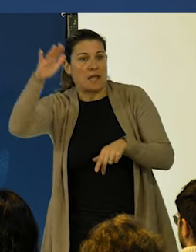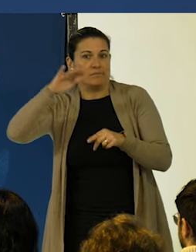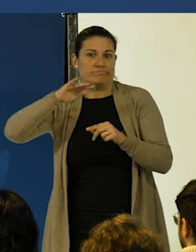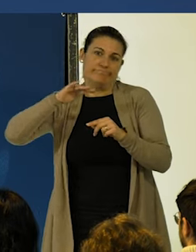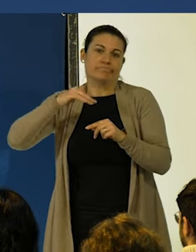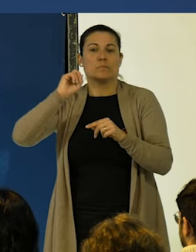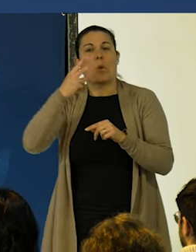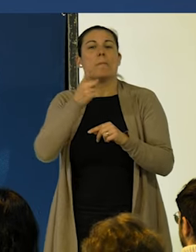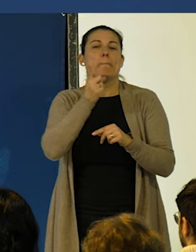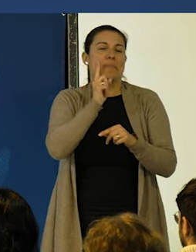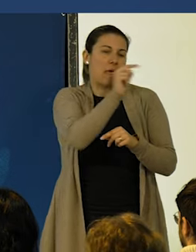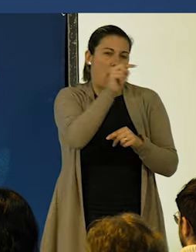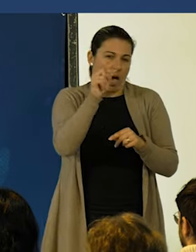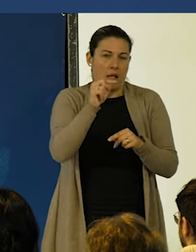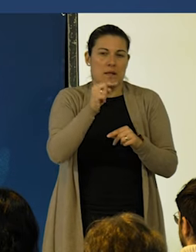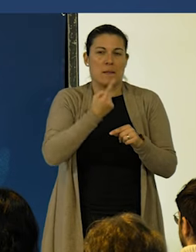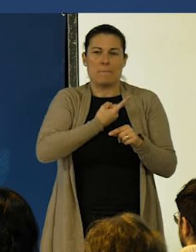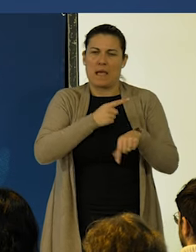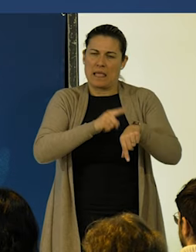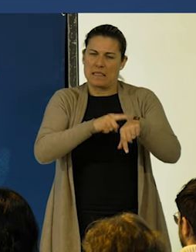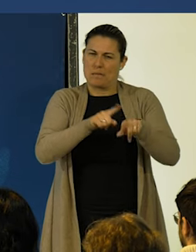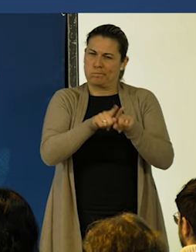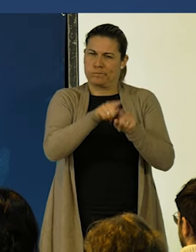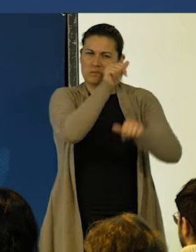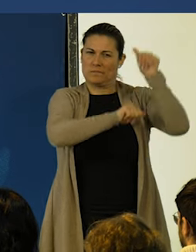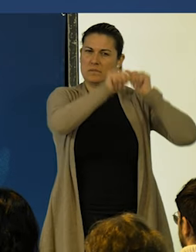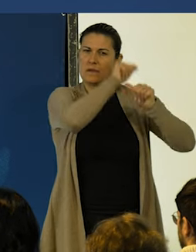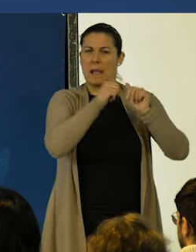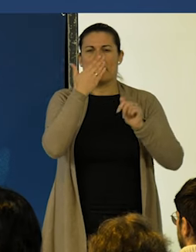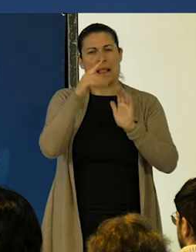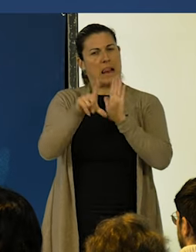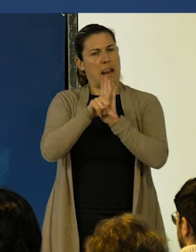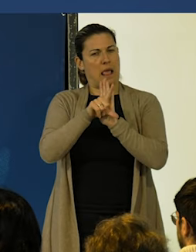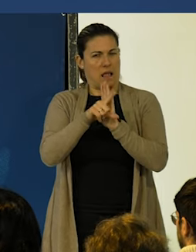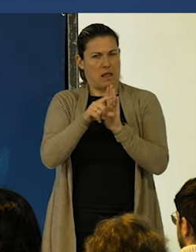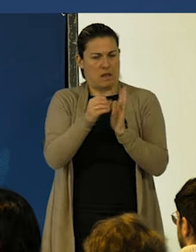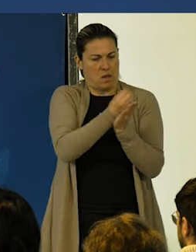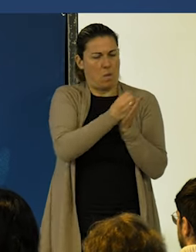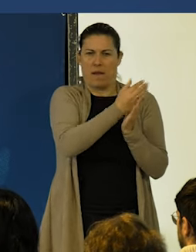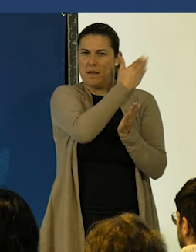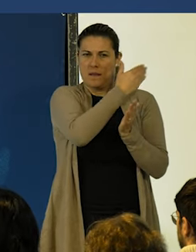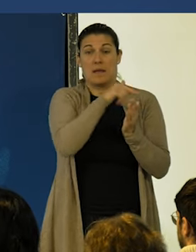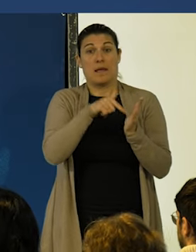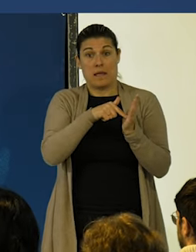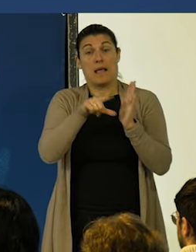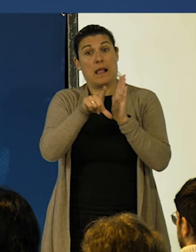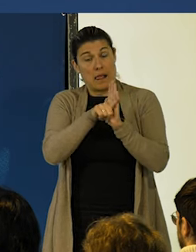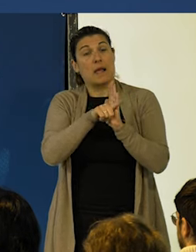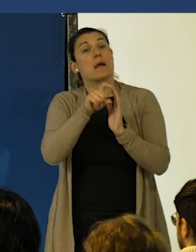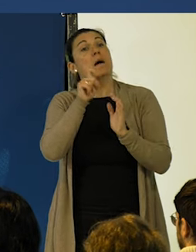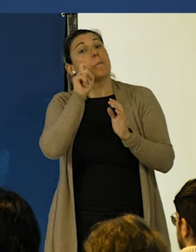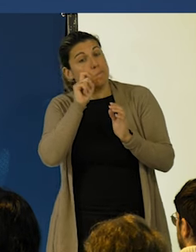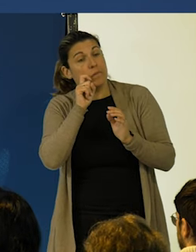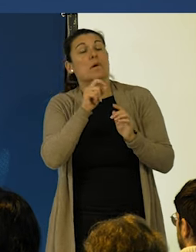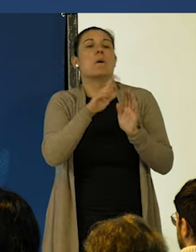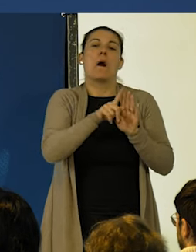serviços ilegais, como se recuássemos ao tempo antes de haver uma lei que protegia e despenalizava a interrupção